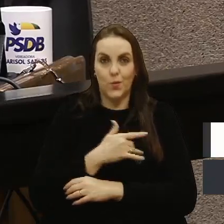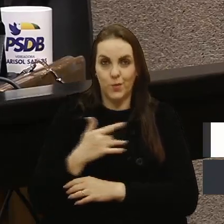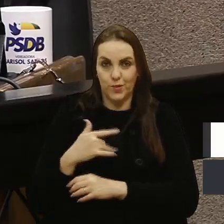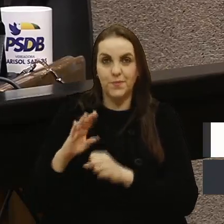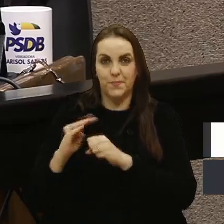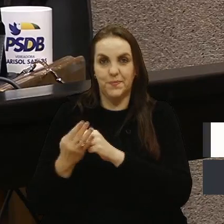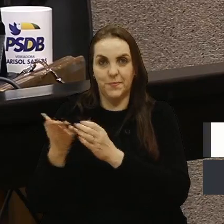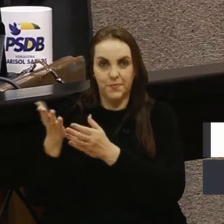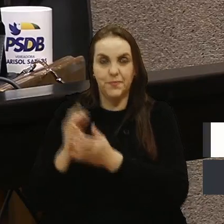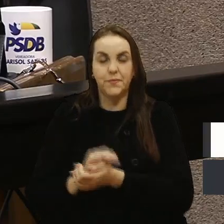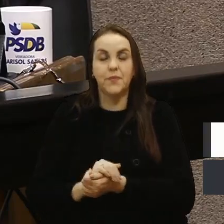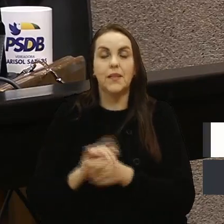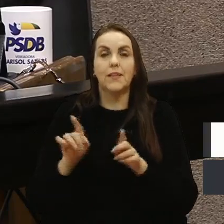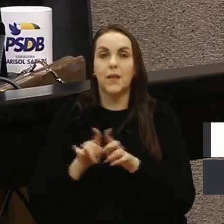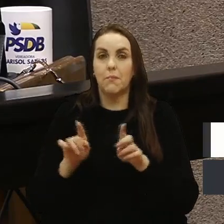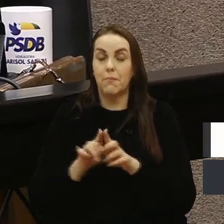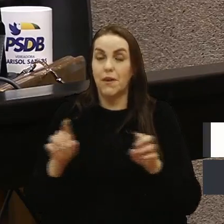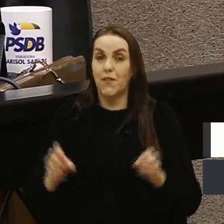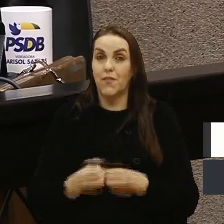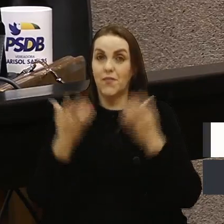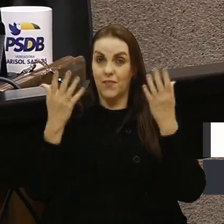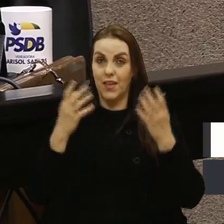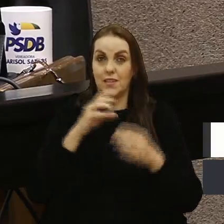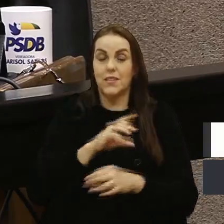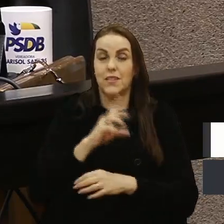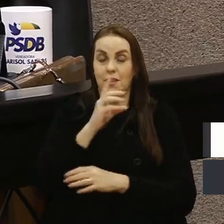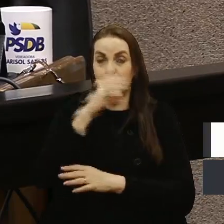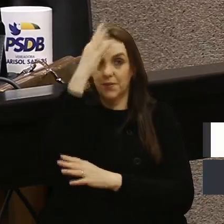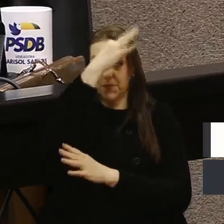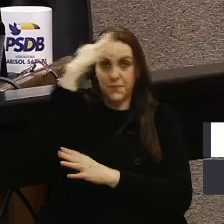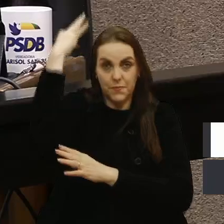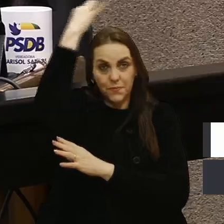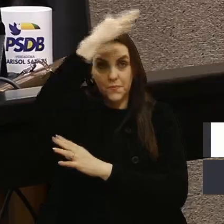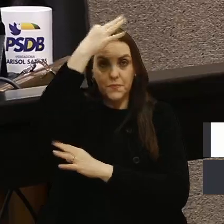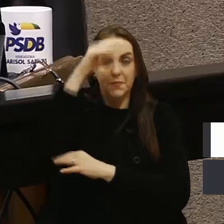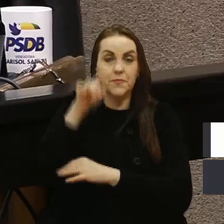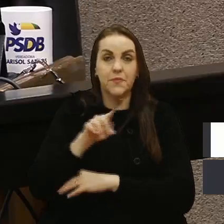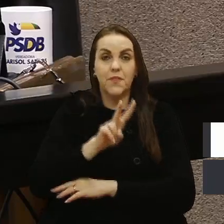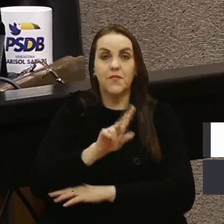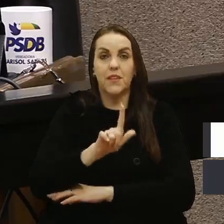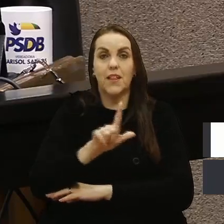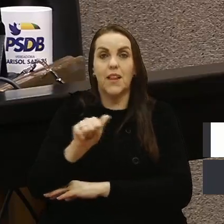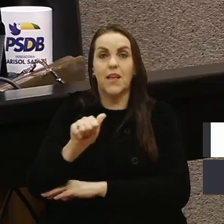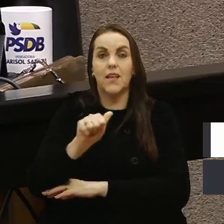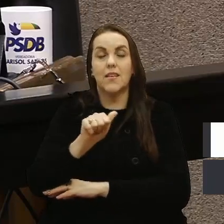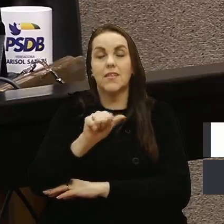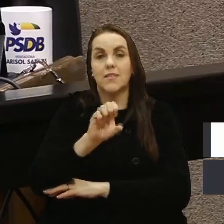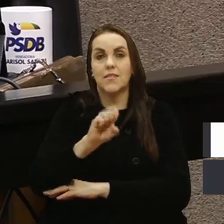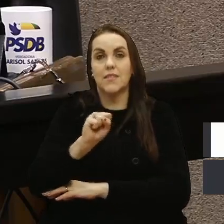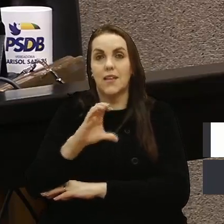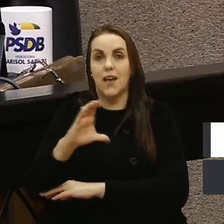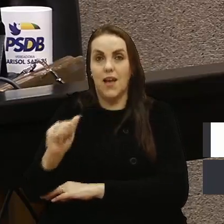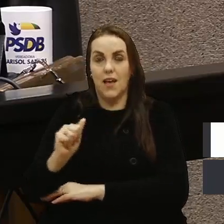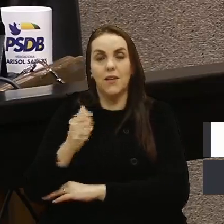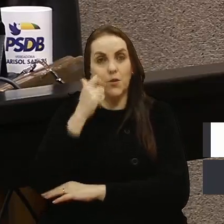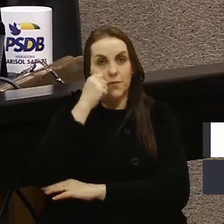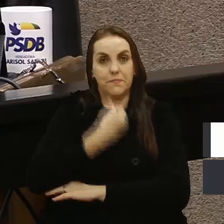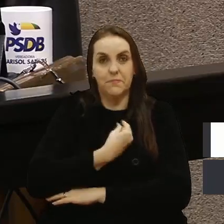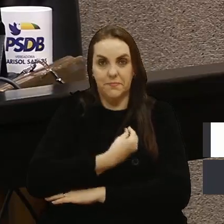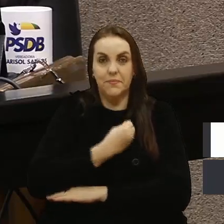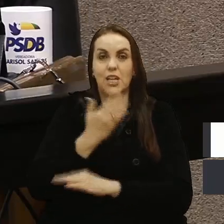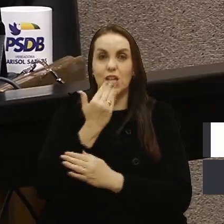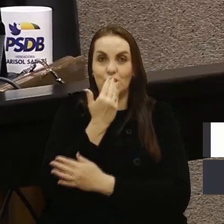o pessoal da Festa do Divino Espírito Santo de Vila Seca, onde estive presente na janta, um